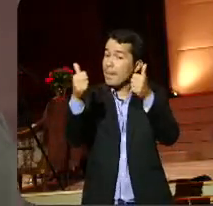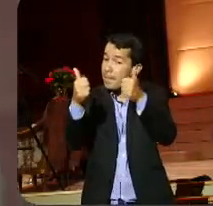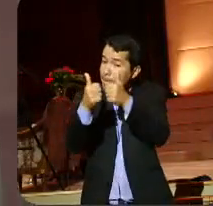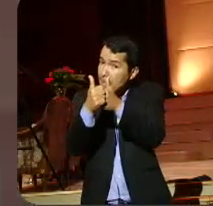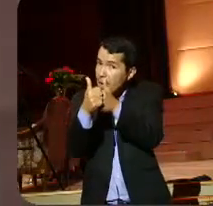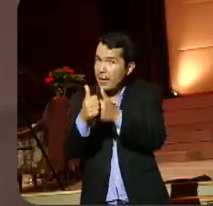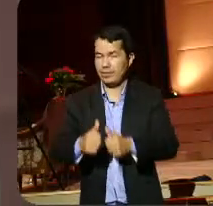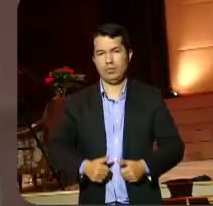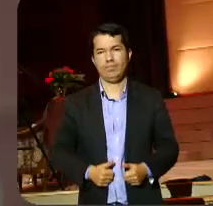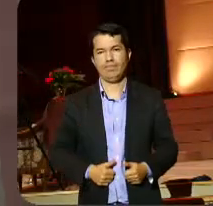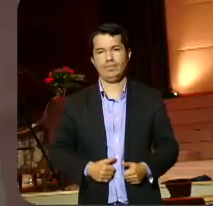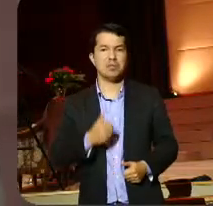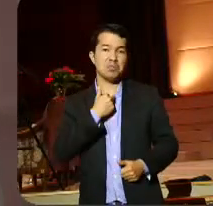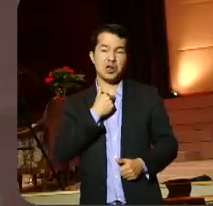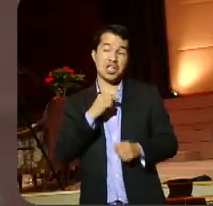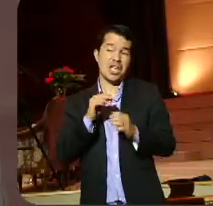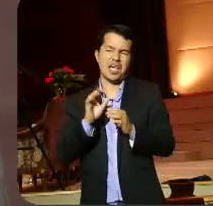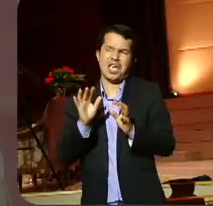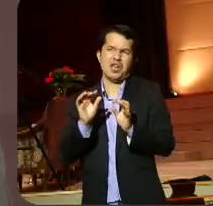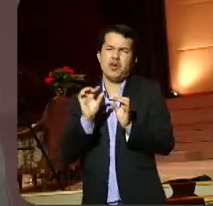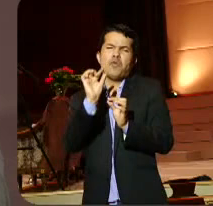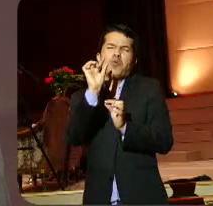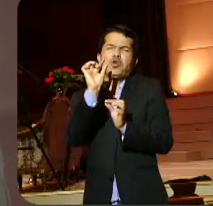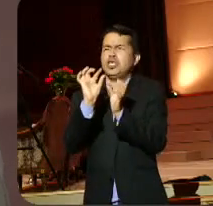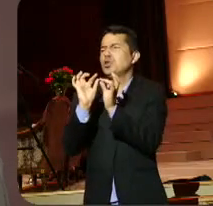Você tem que entrar de cabeça.